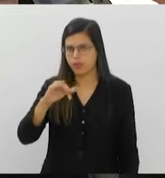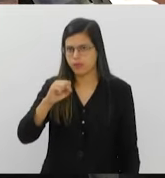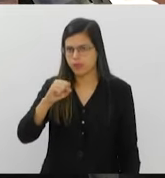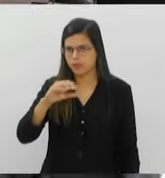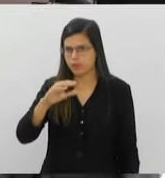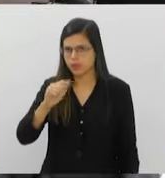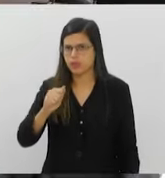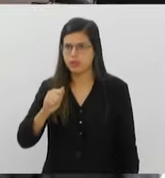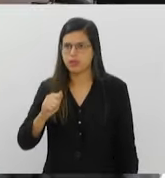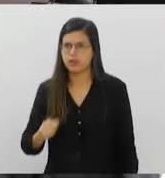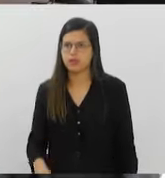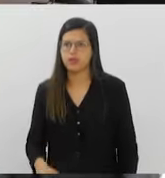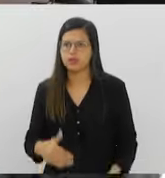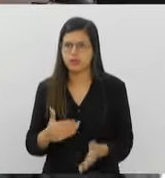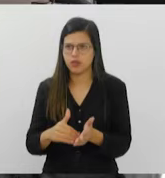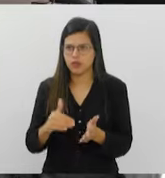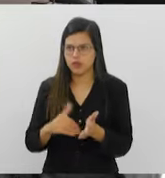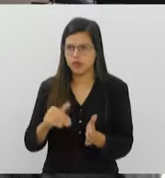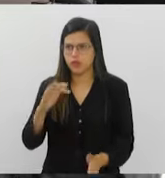Felipe Peixoto, todos bem-vindos aí.